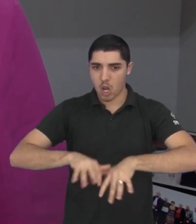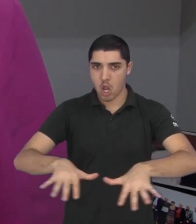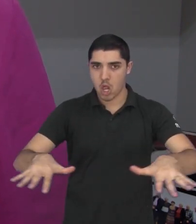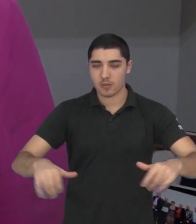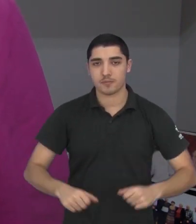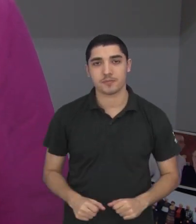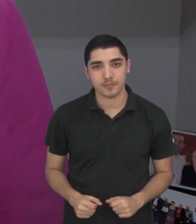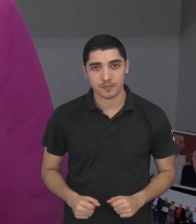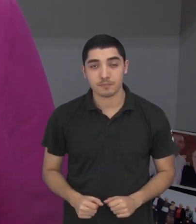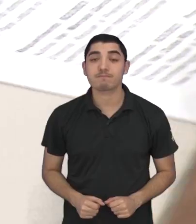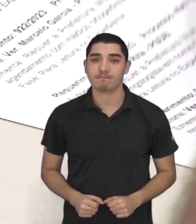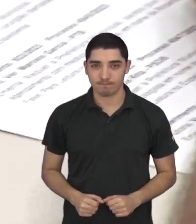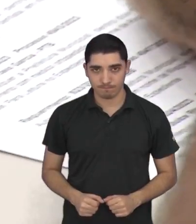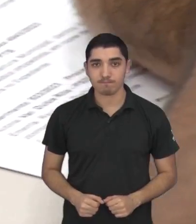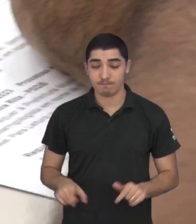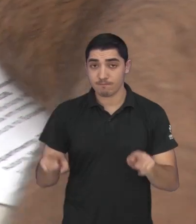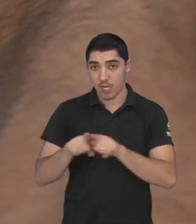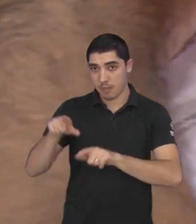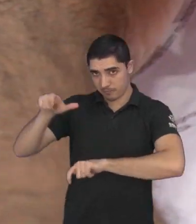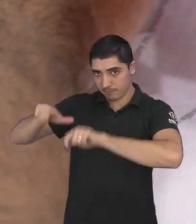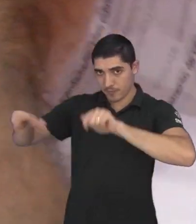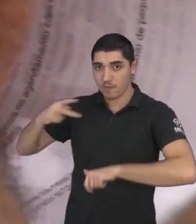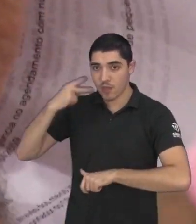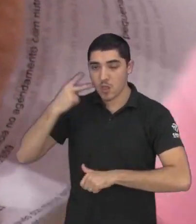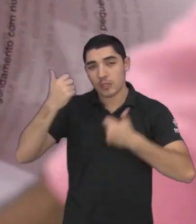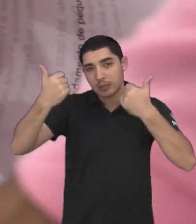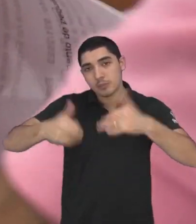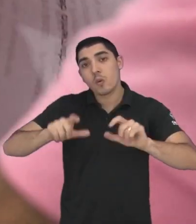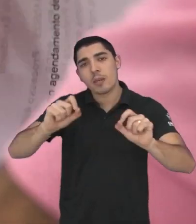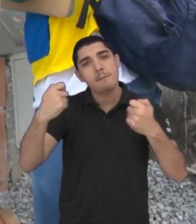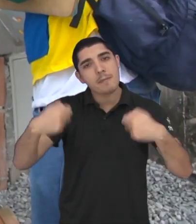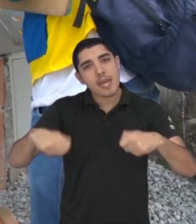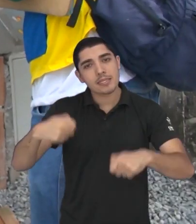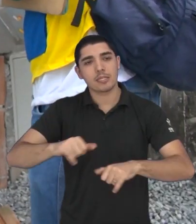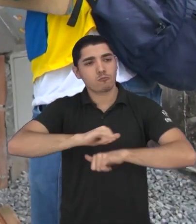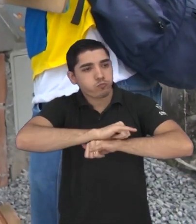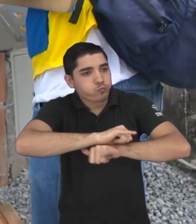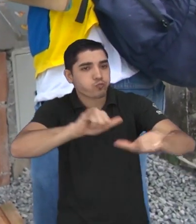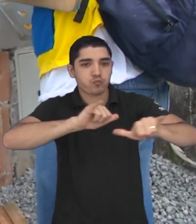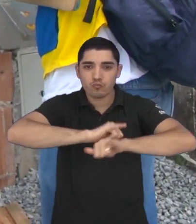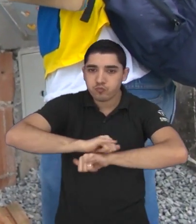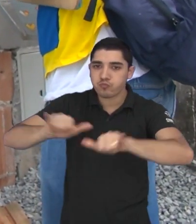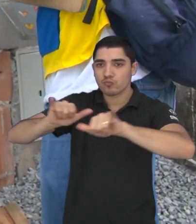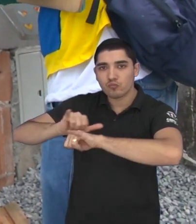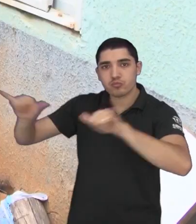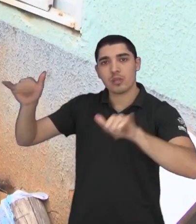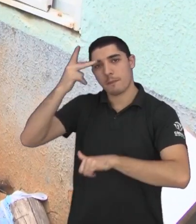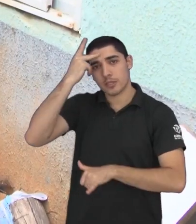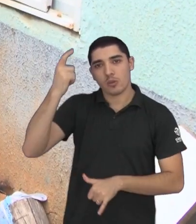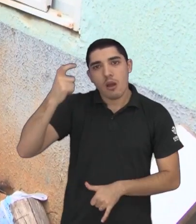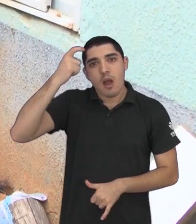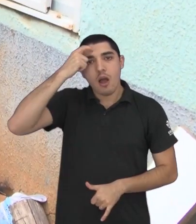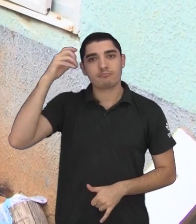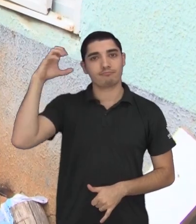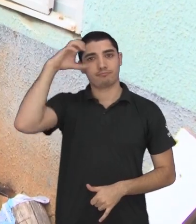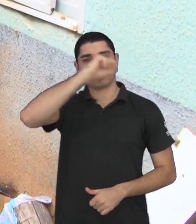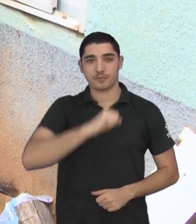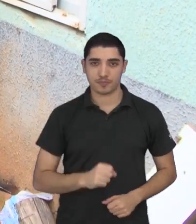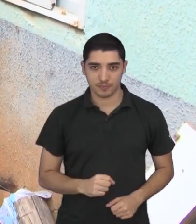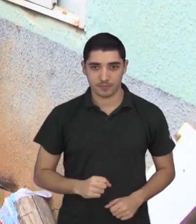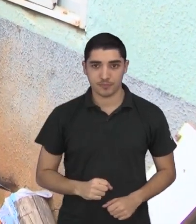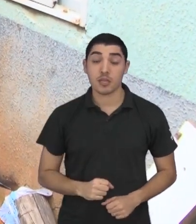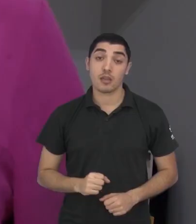Amarelo, campanha educativa que é tema de uma lei aprovada pelos vereadores. O Legislativo ainda discute um projeto em tramitação que quer